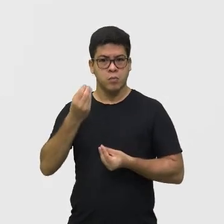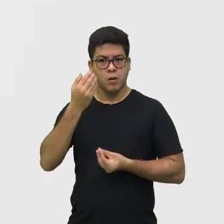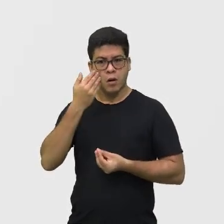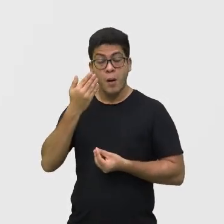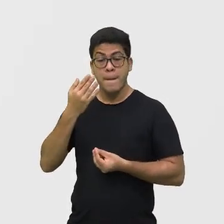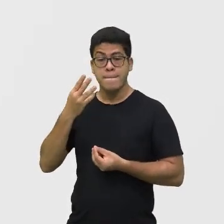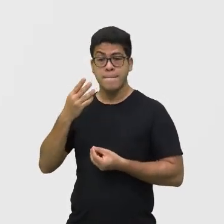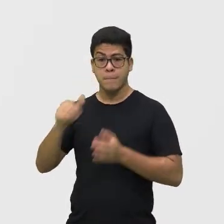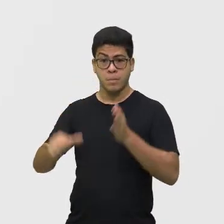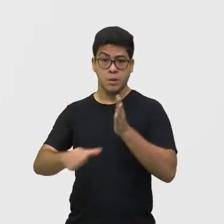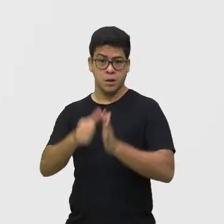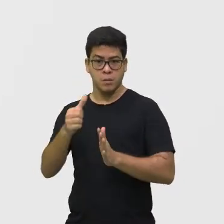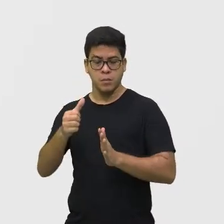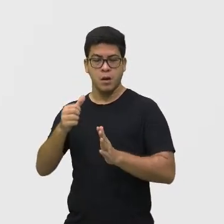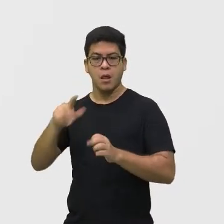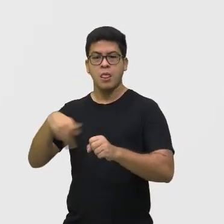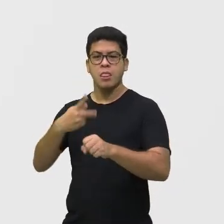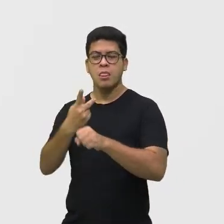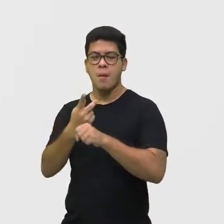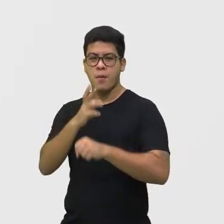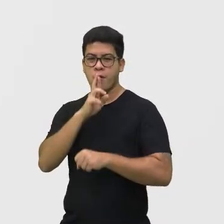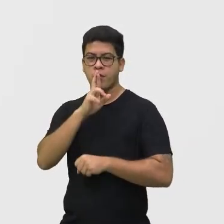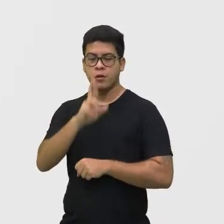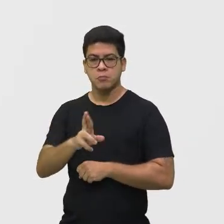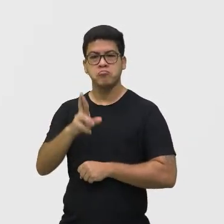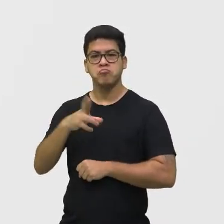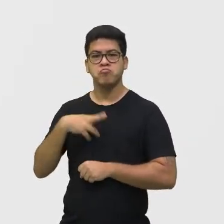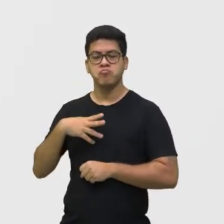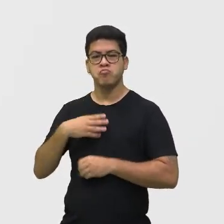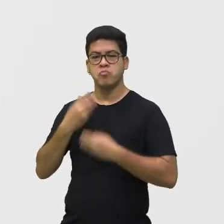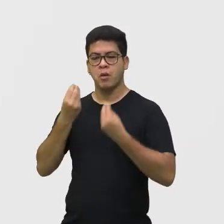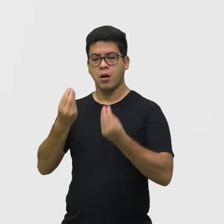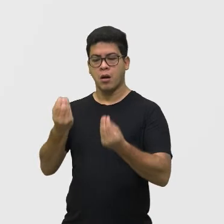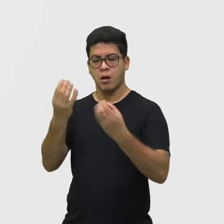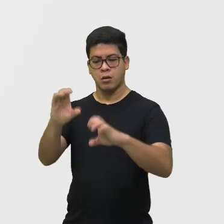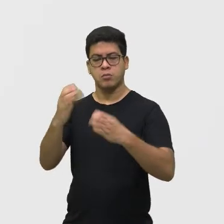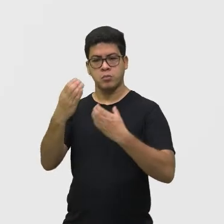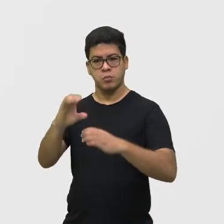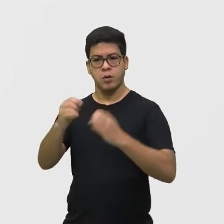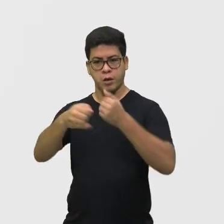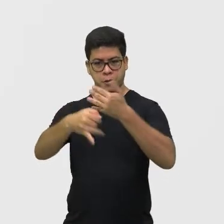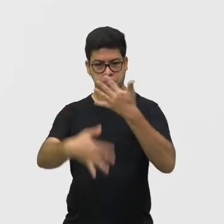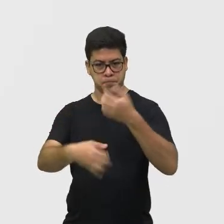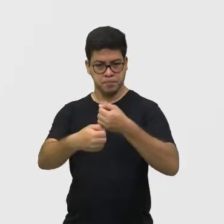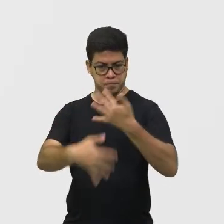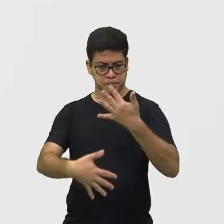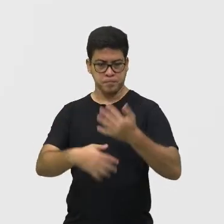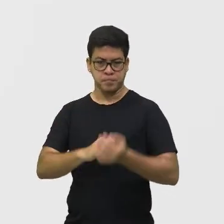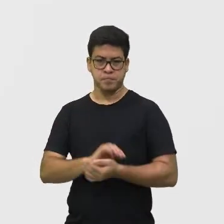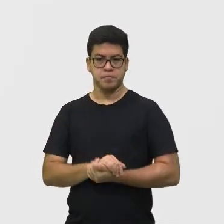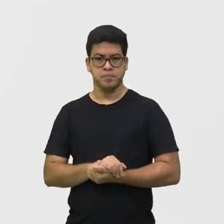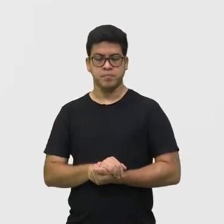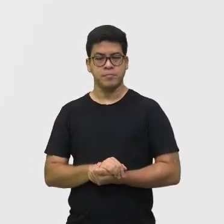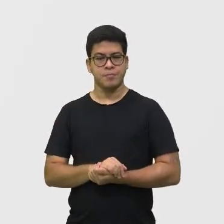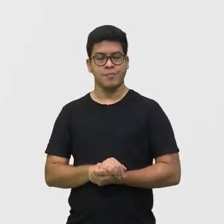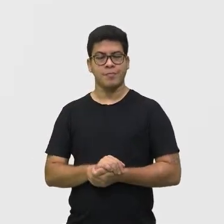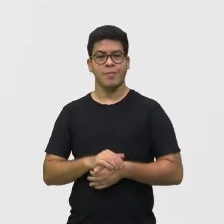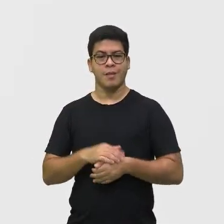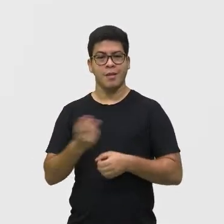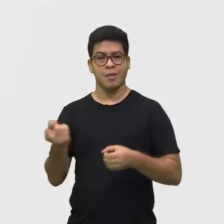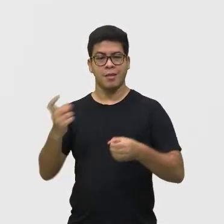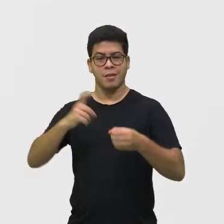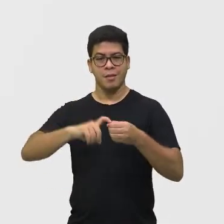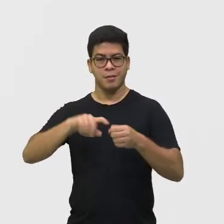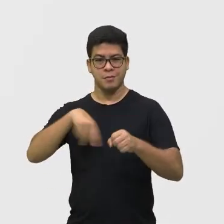B e depois me dizer qual é a diferença de potencial VA menos VB entre as superfícies A e B. É isso aí, gente. Daqui a